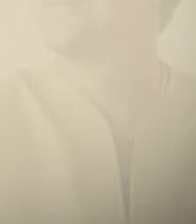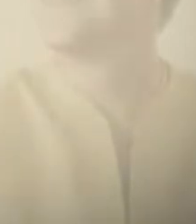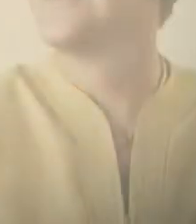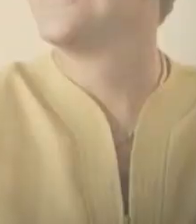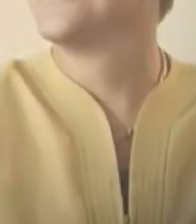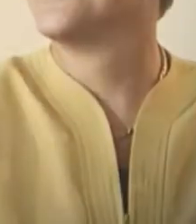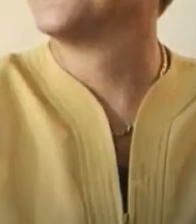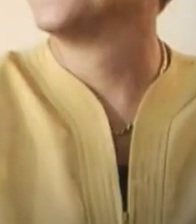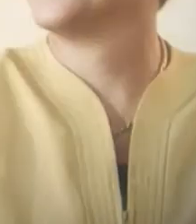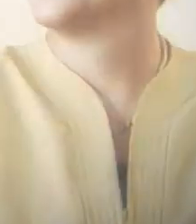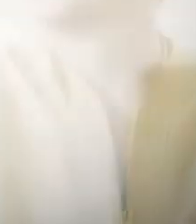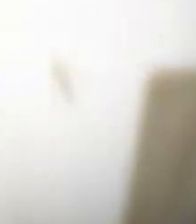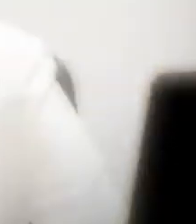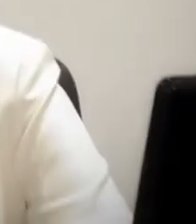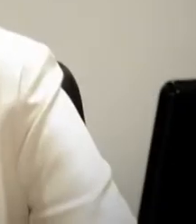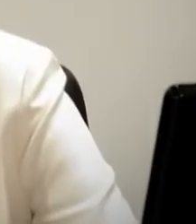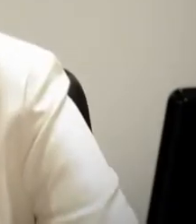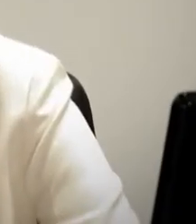o